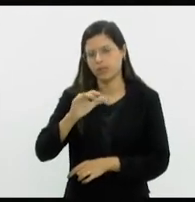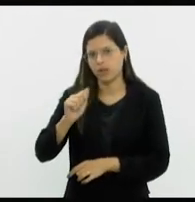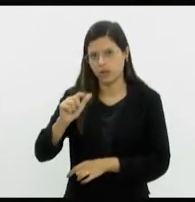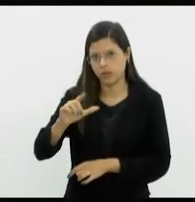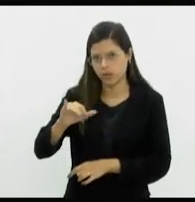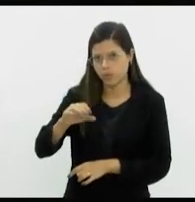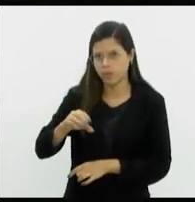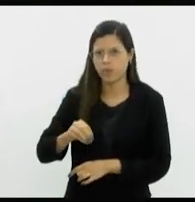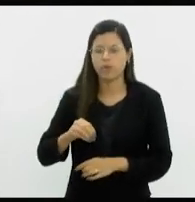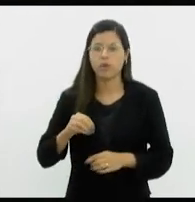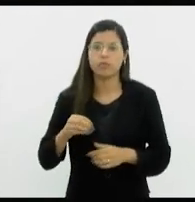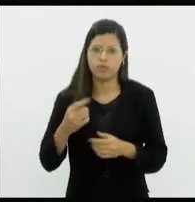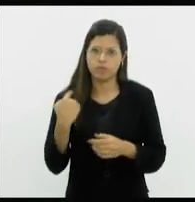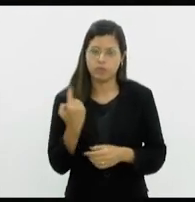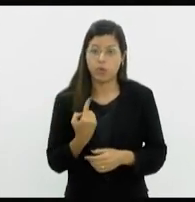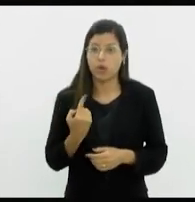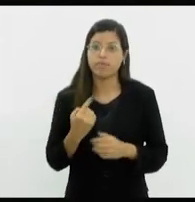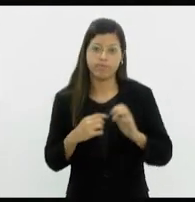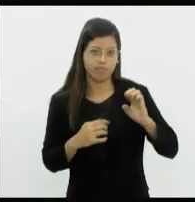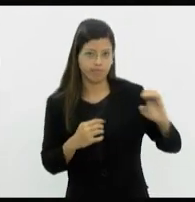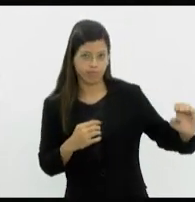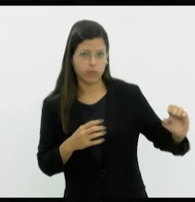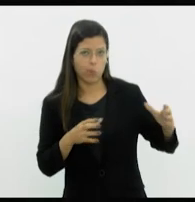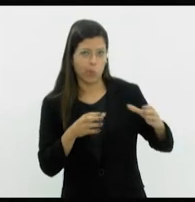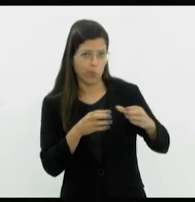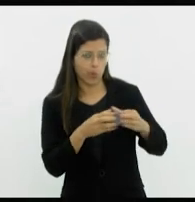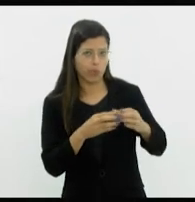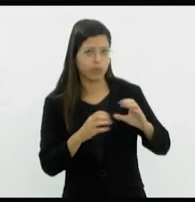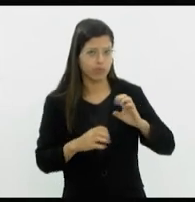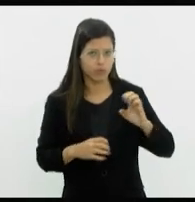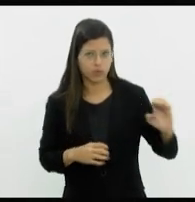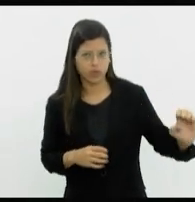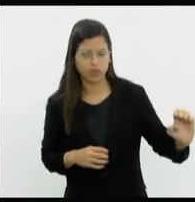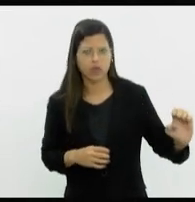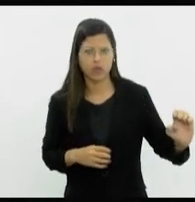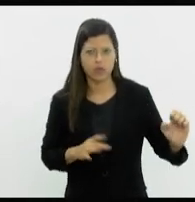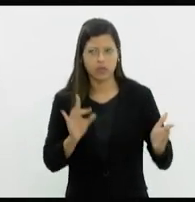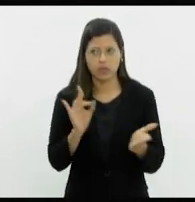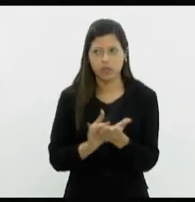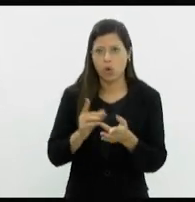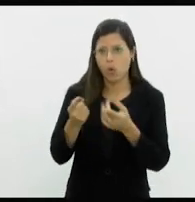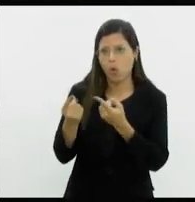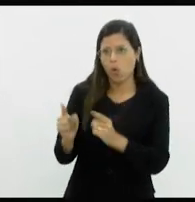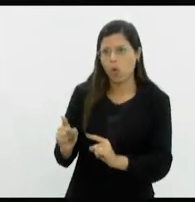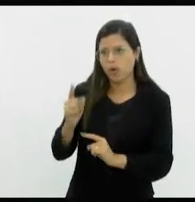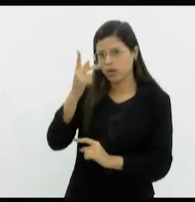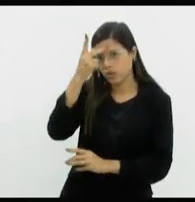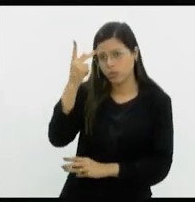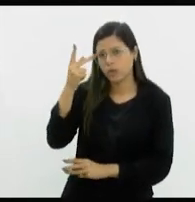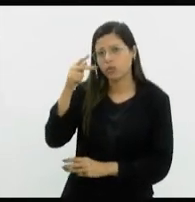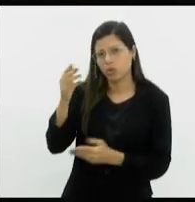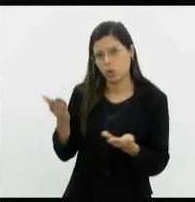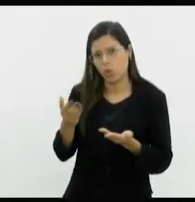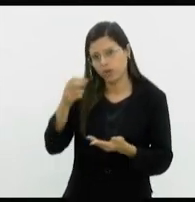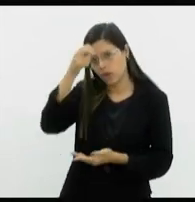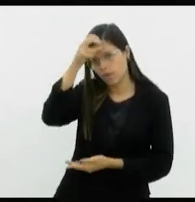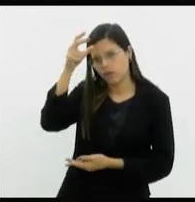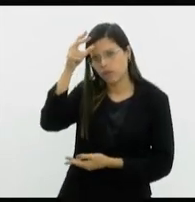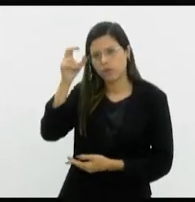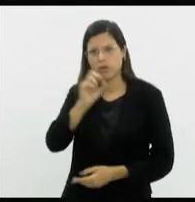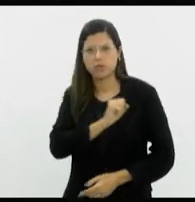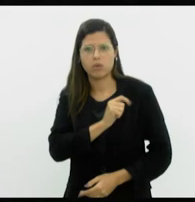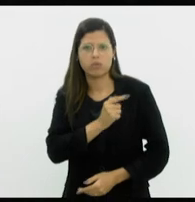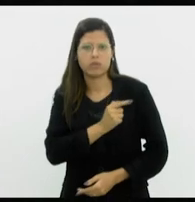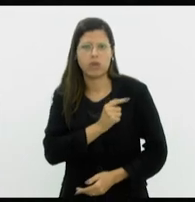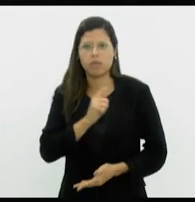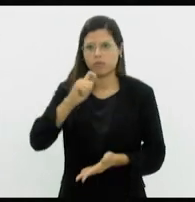esquerda, a frente real de esquerda de verdade, contra aqueles, né, que estão hoje na Prefeitura de São Gonçalo, calcada no